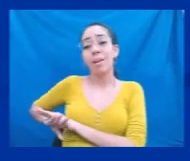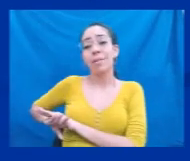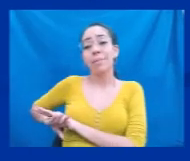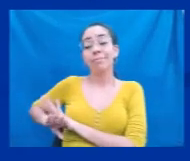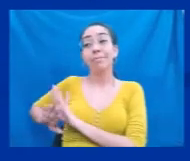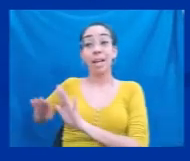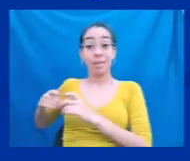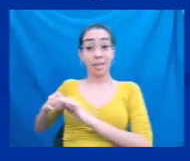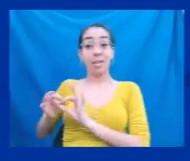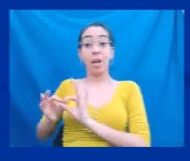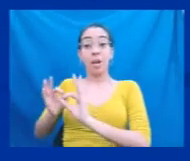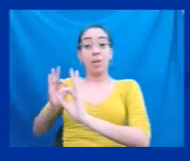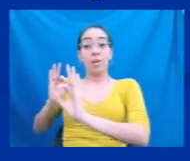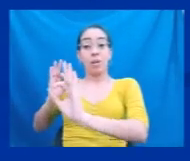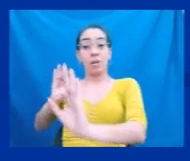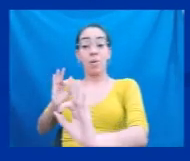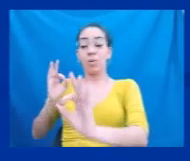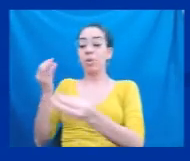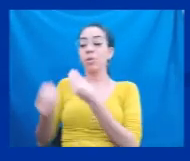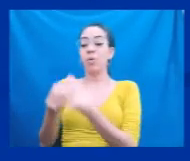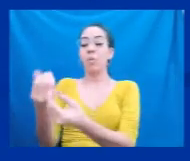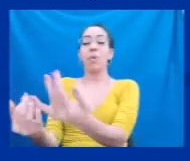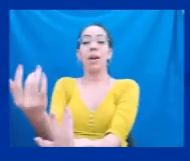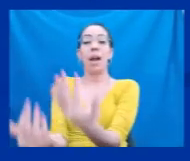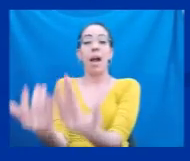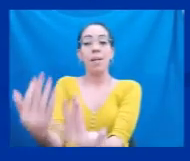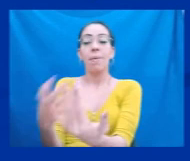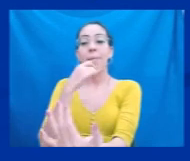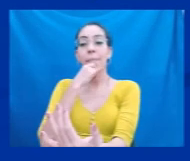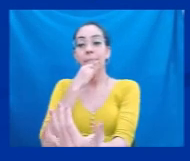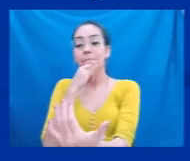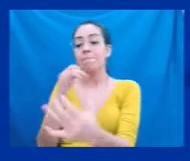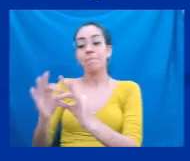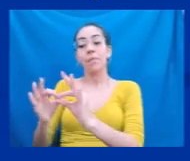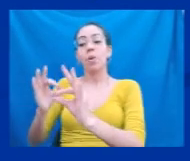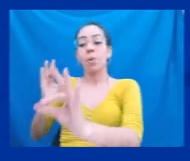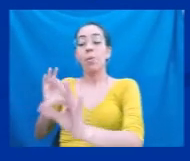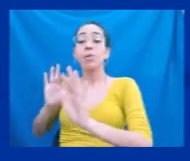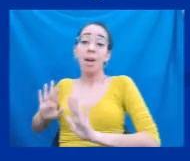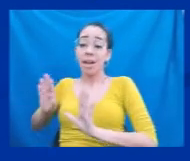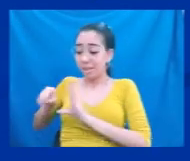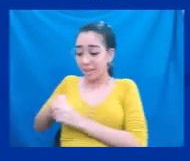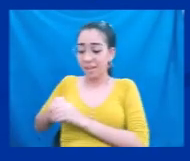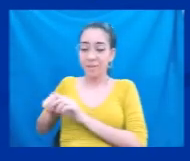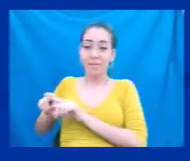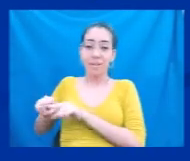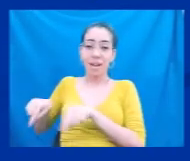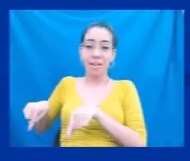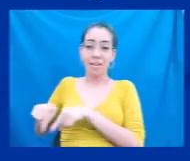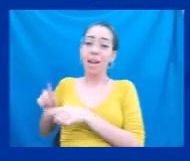distante possível de fontes de calor, né, de chamas, etc. Tá? E o que